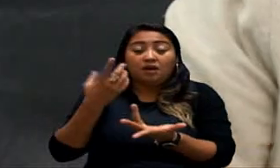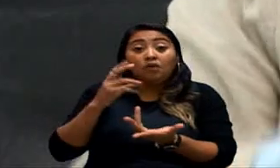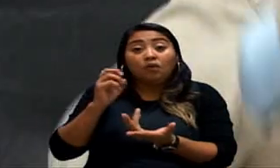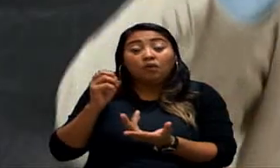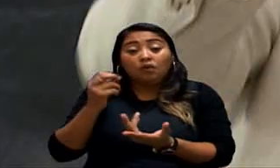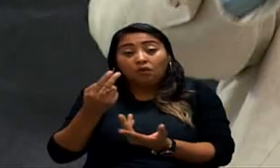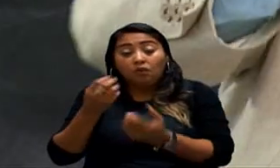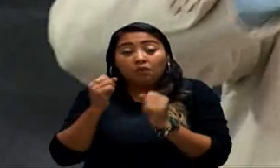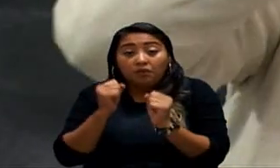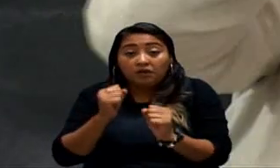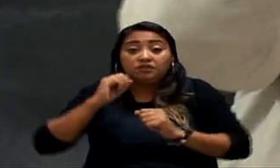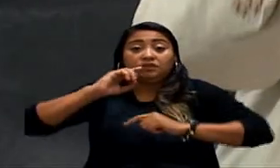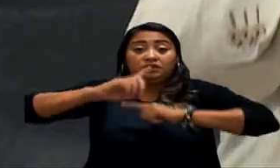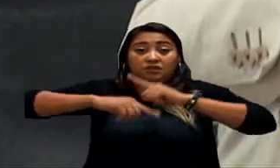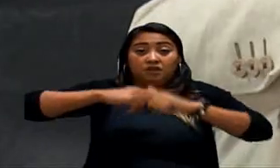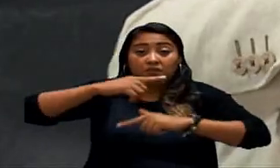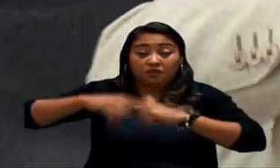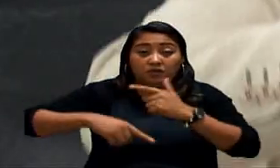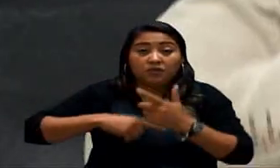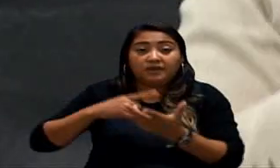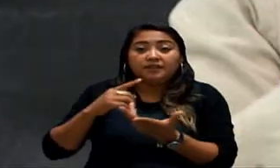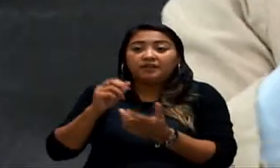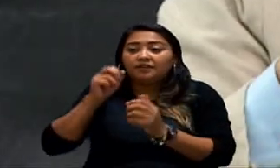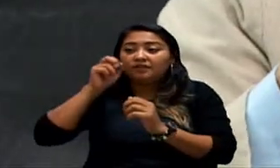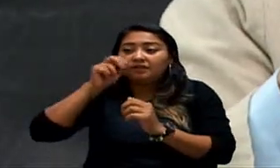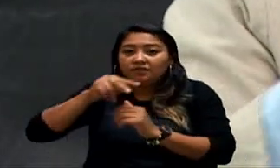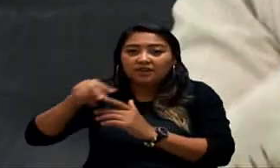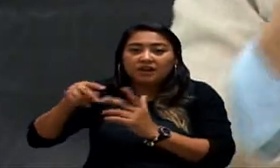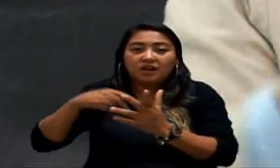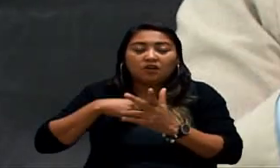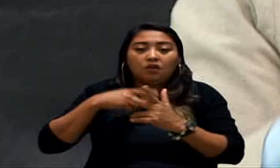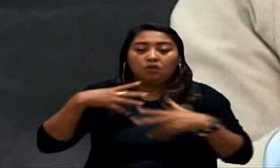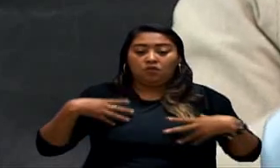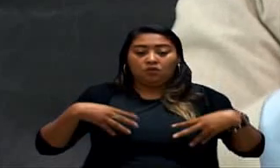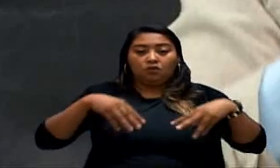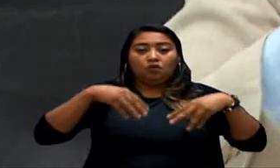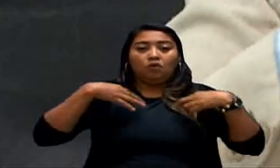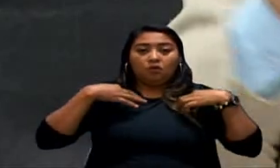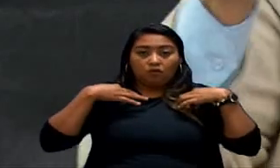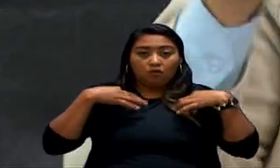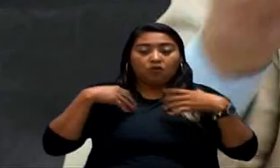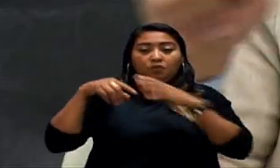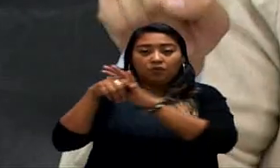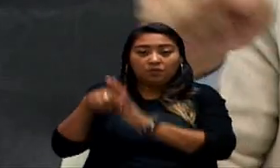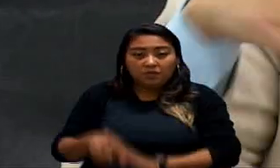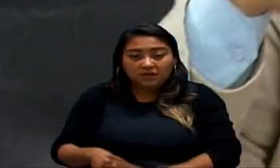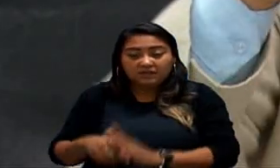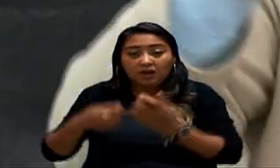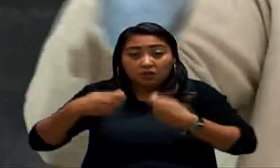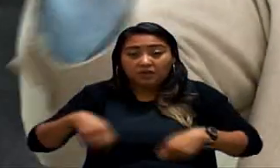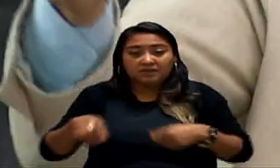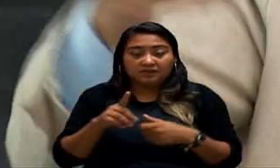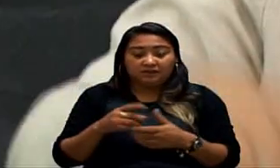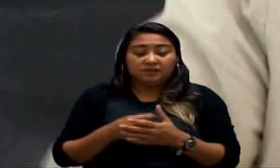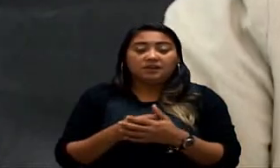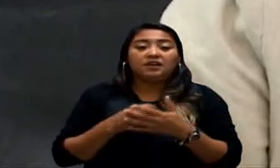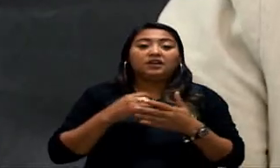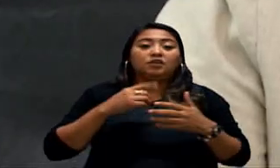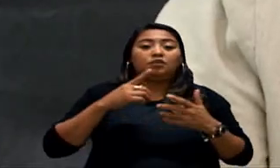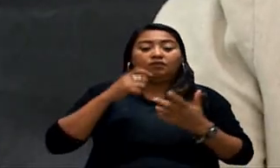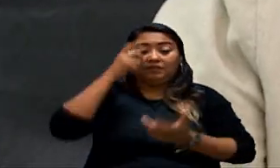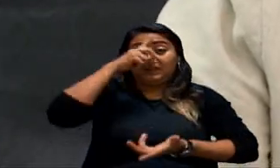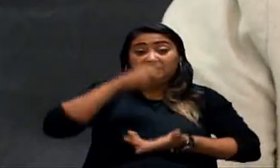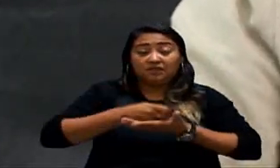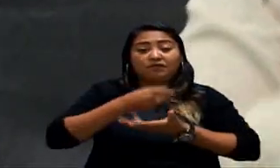possam depois não ter como exumar o corpo. Né? São muitas decisões. No dia que eu estava lá, que foi a empresa que fez